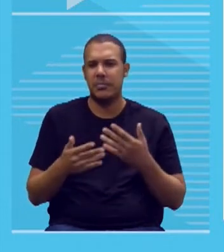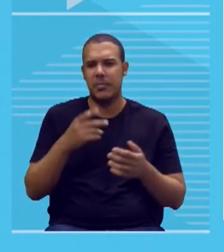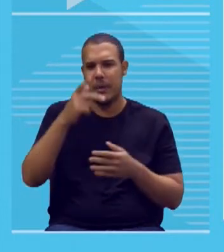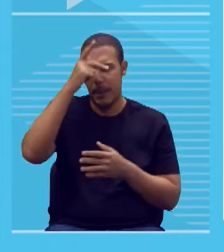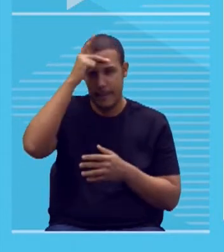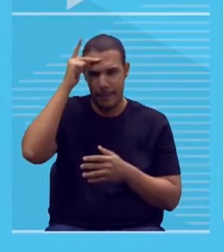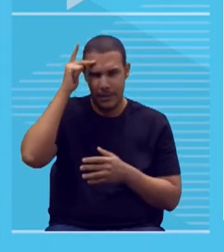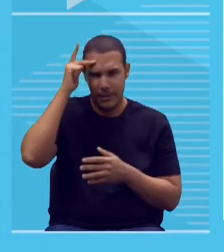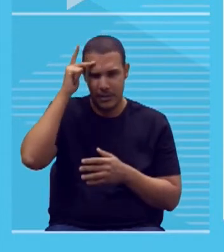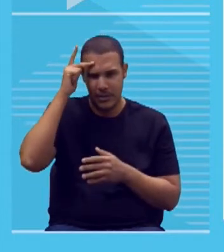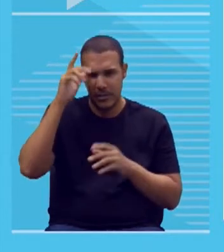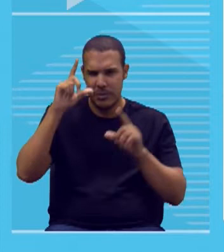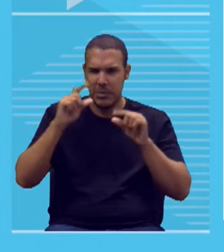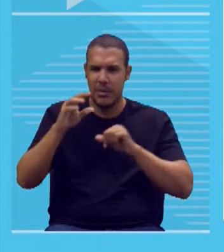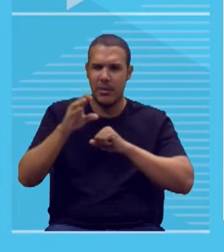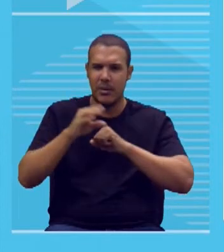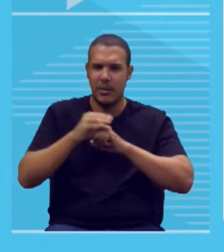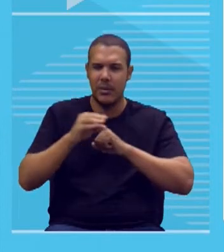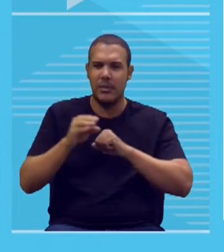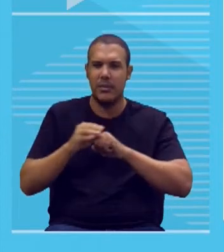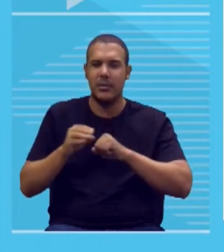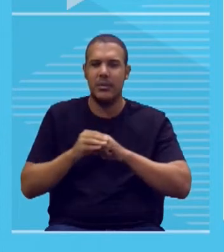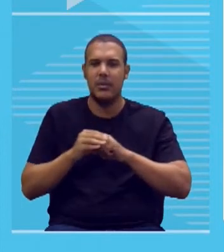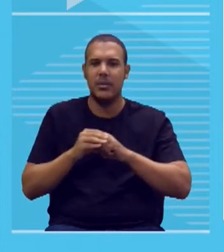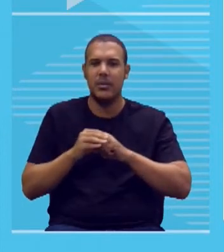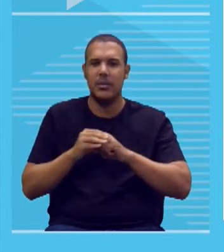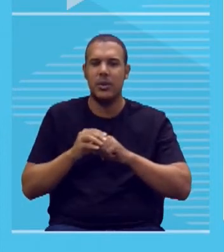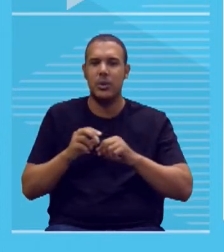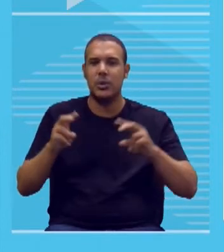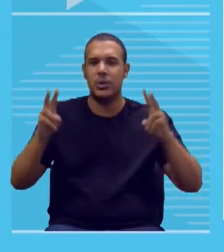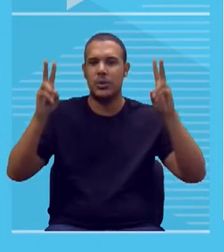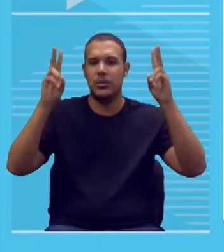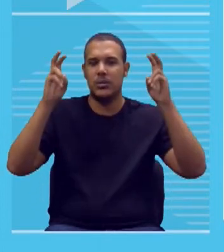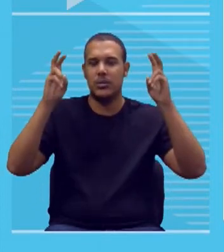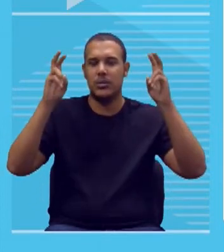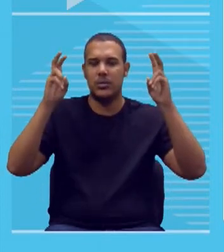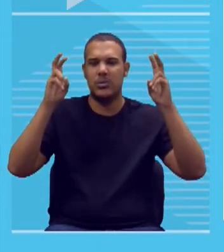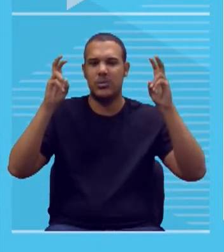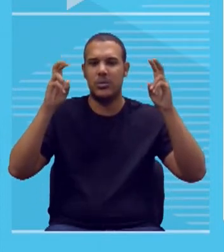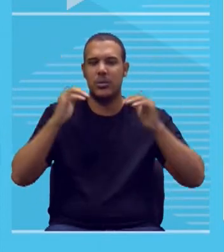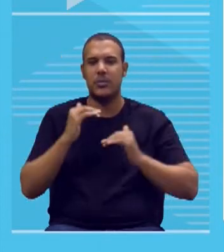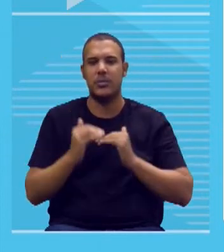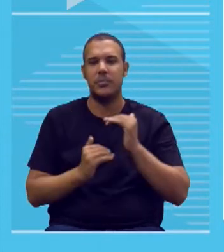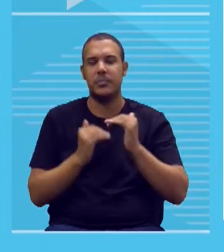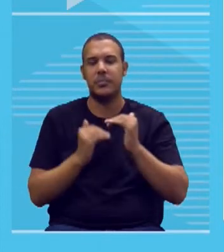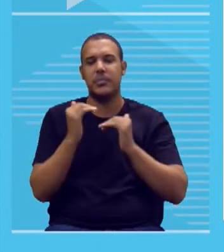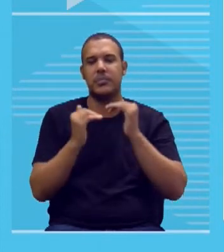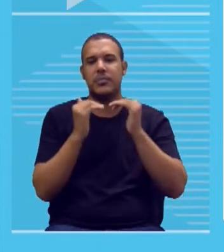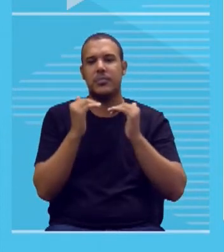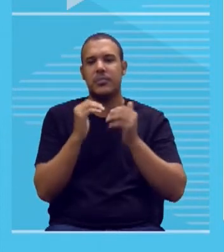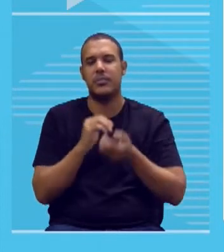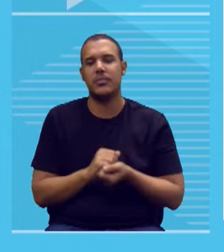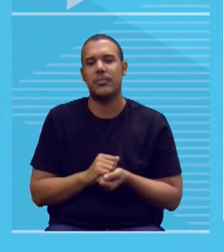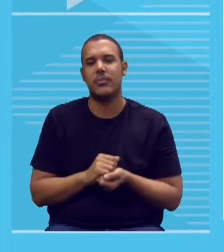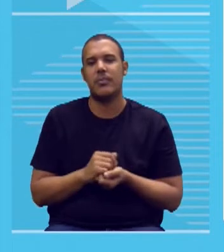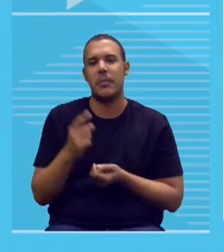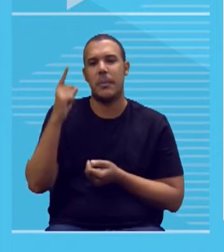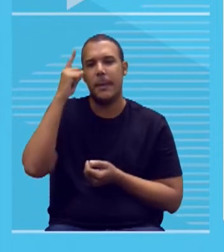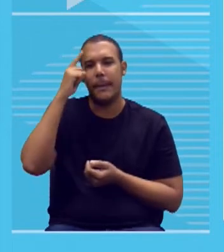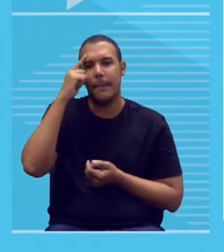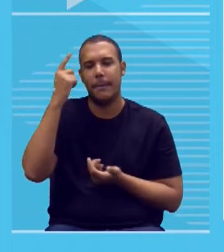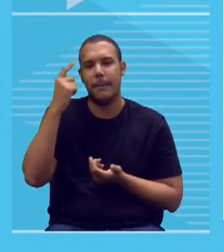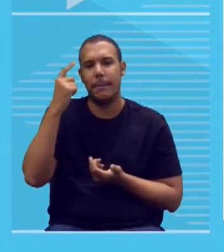o seu conhecimento acerca desse desse é assunto ele vai pensar